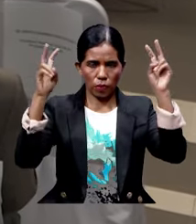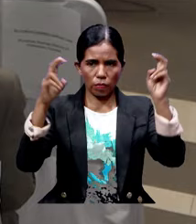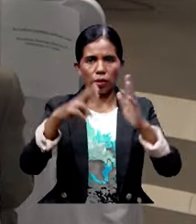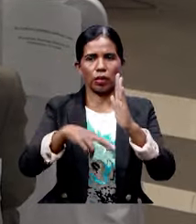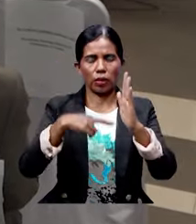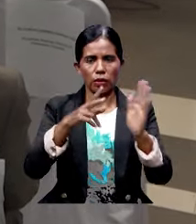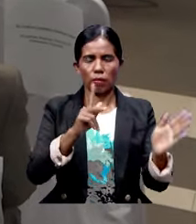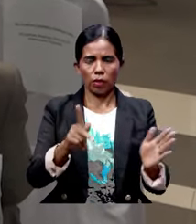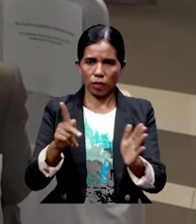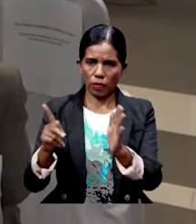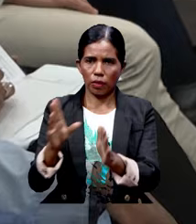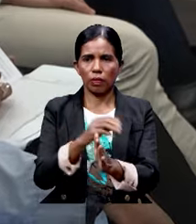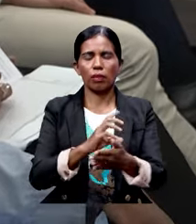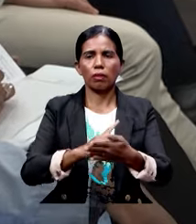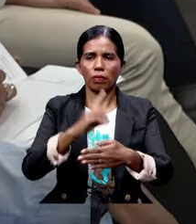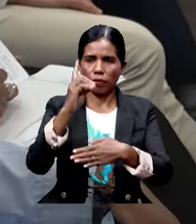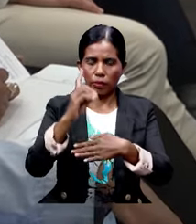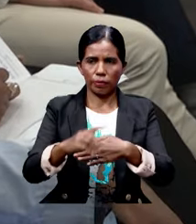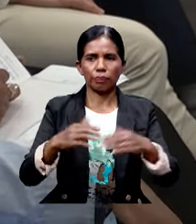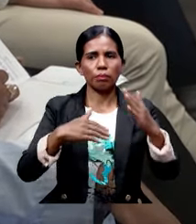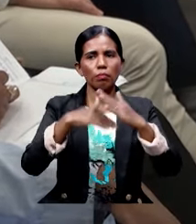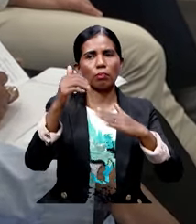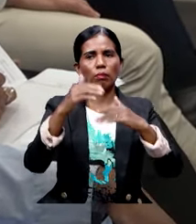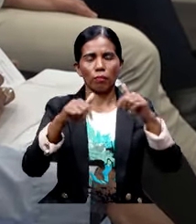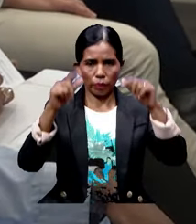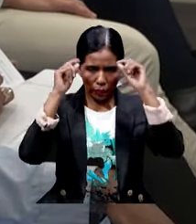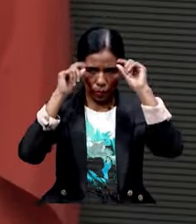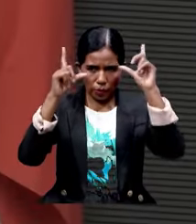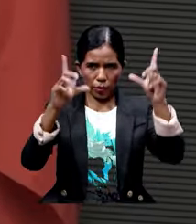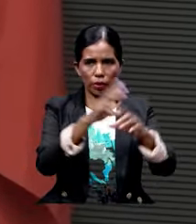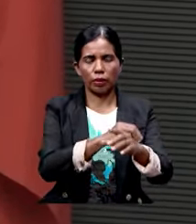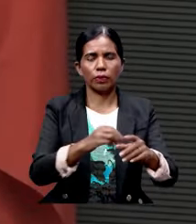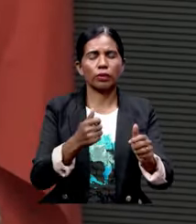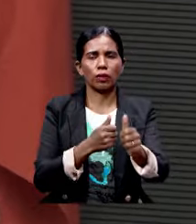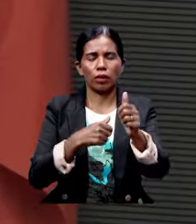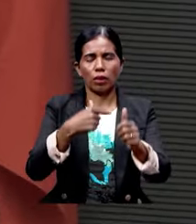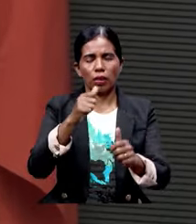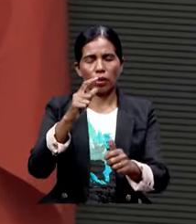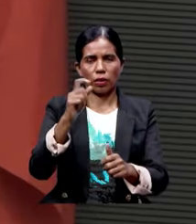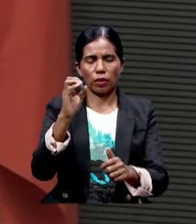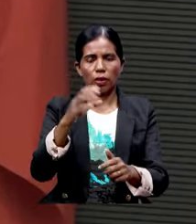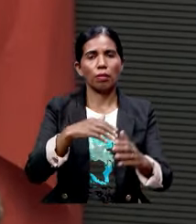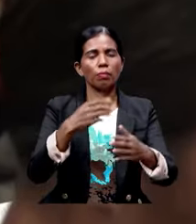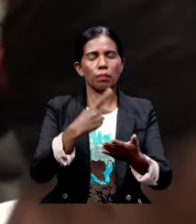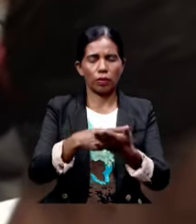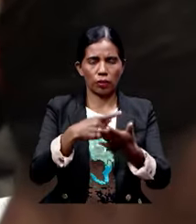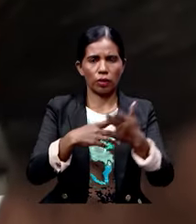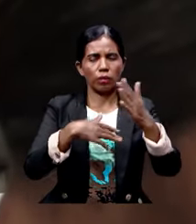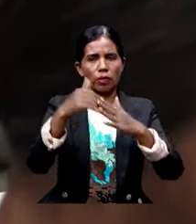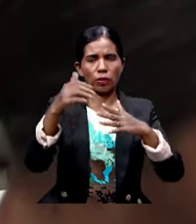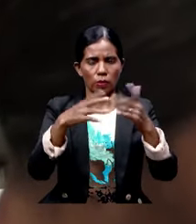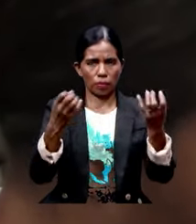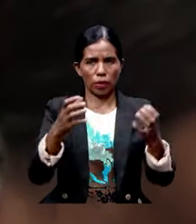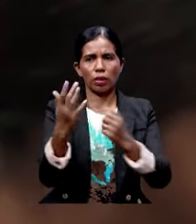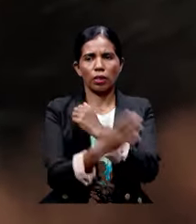no planeamento, no desenvolvimento infraestrutura e Timor-Leste. Tuir Gastão durante ne projeto infraestrutura barak e Arailaran